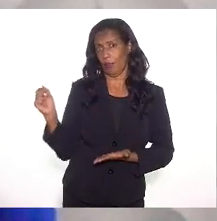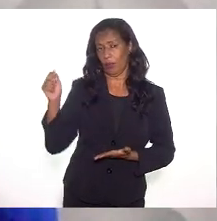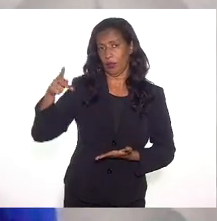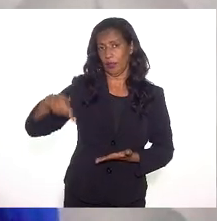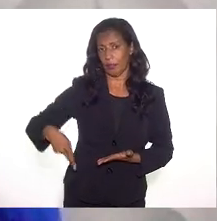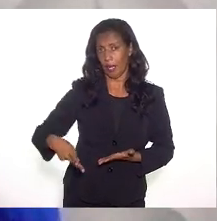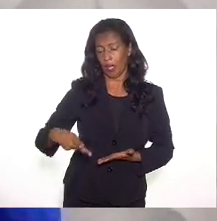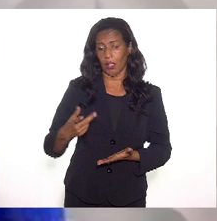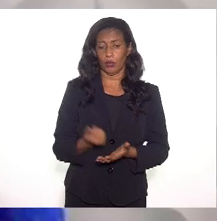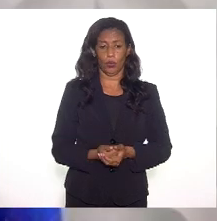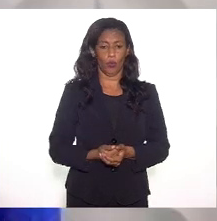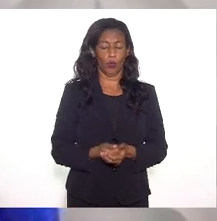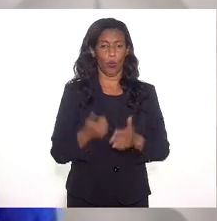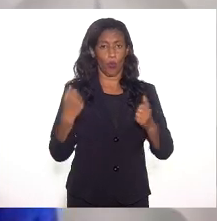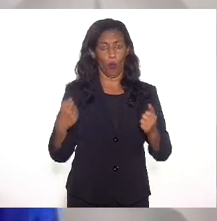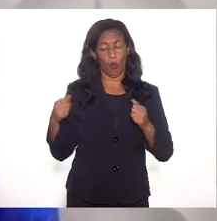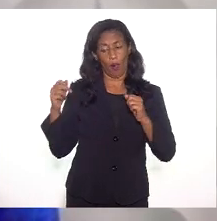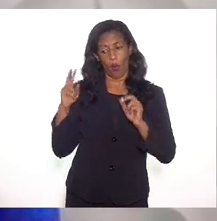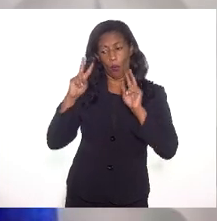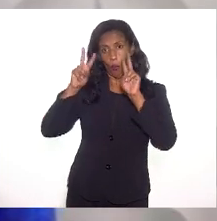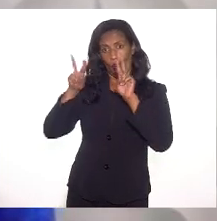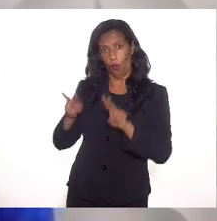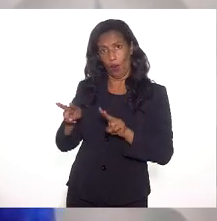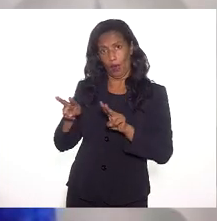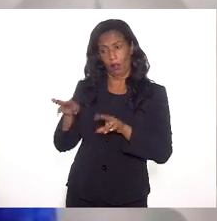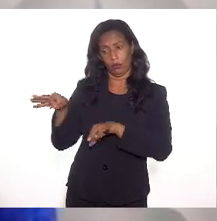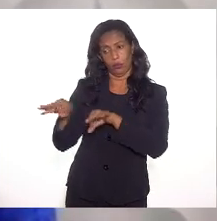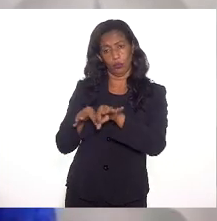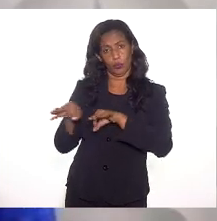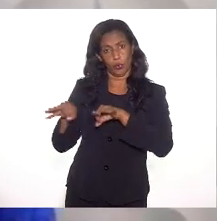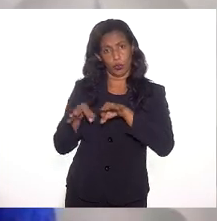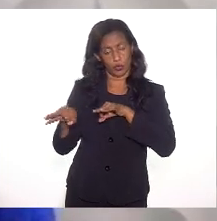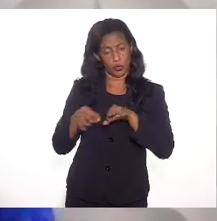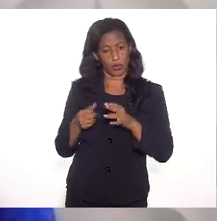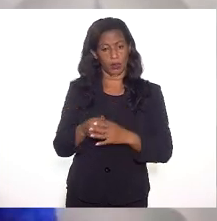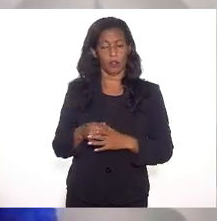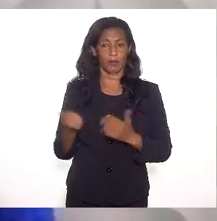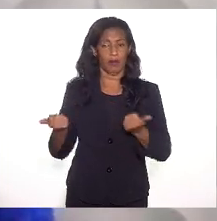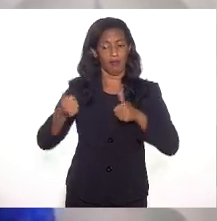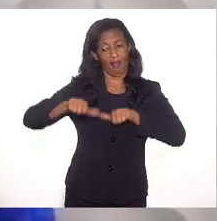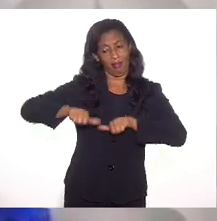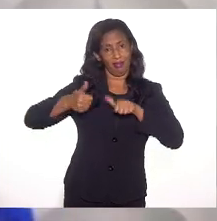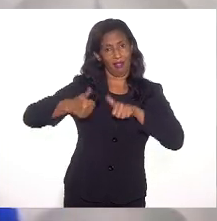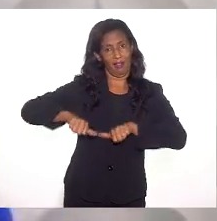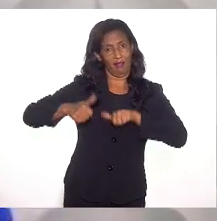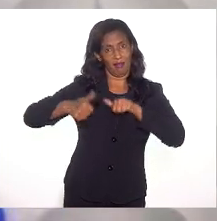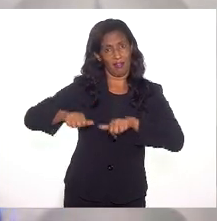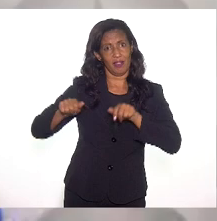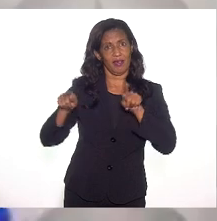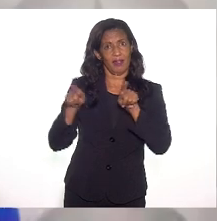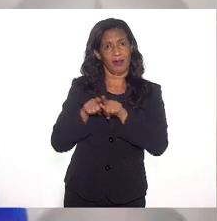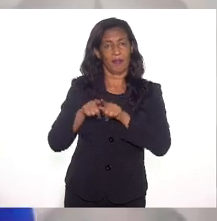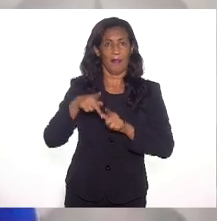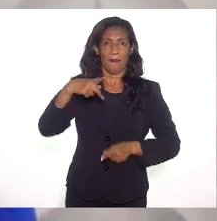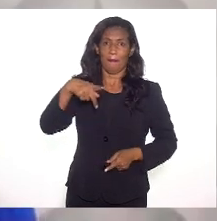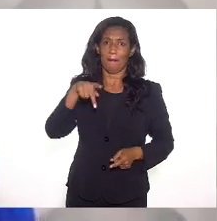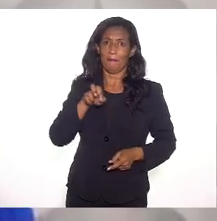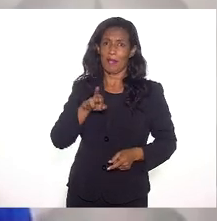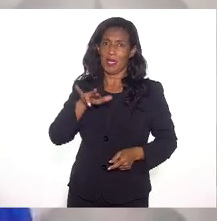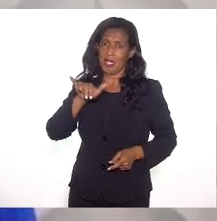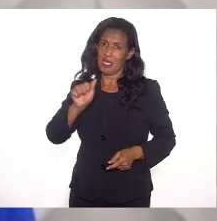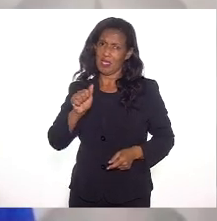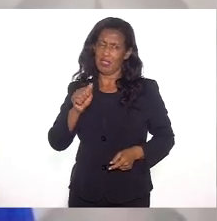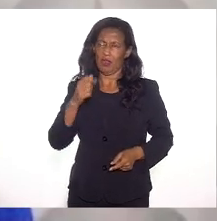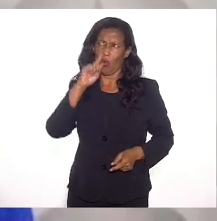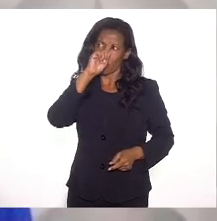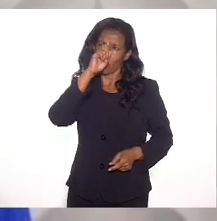aposentados, como é o olhar do nosso projeto, importaria também numa análise da perícia. Eu acho que a ideia do